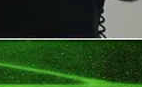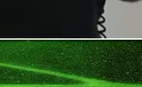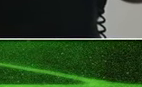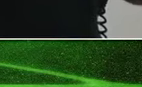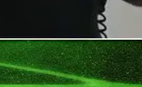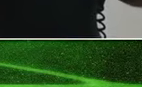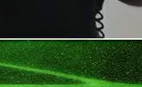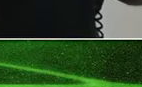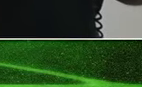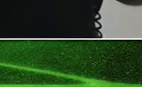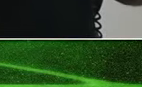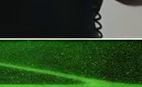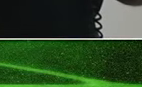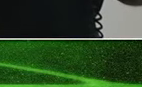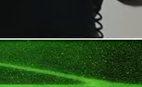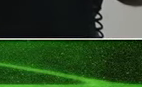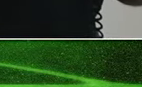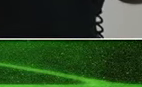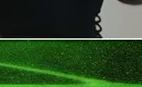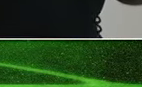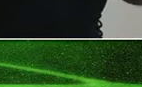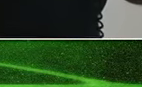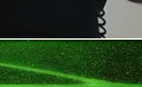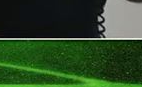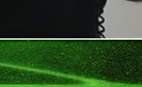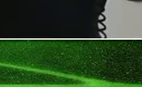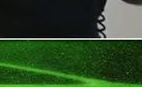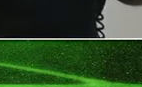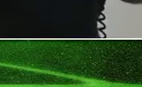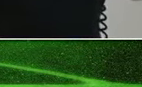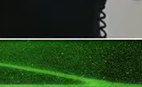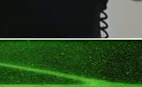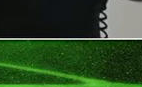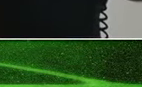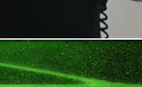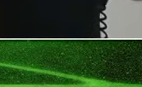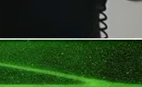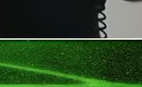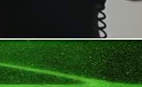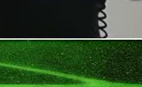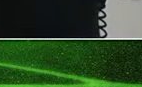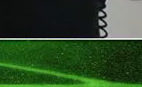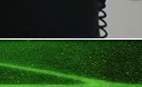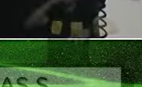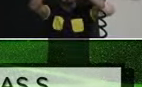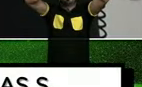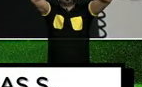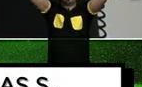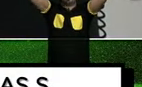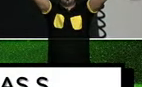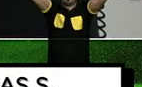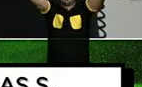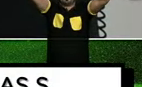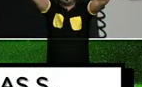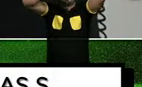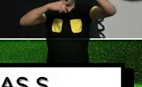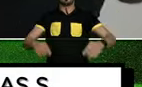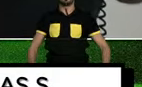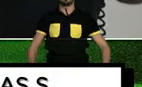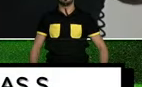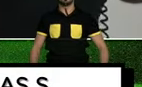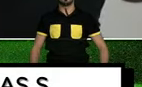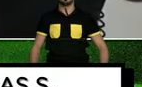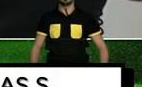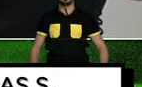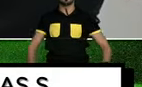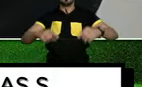agora pelo técnico do Cruzeiro está deixando o campo de jogo Lucas Romero pra entrada do 16 Lucas Silva o príncipe que deixa o coração do cabido